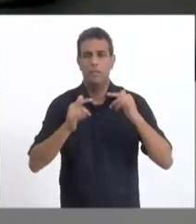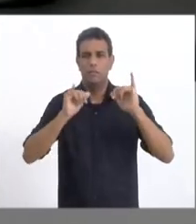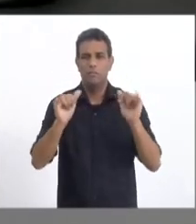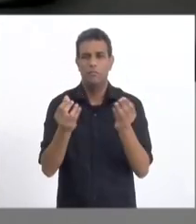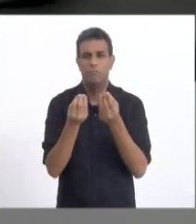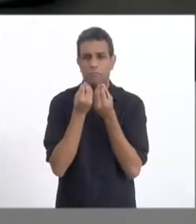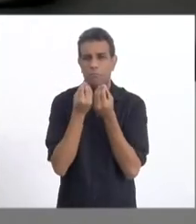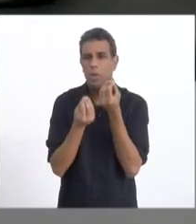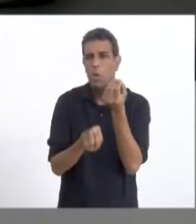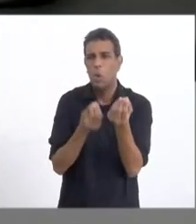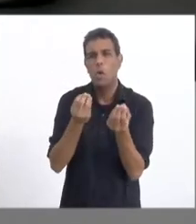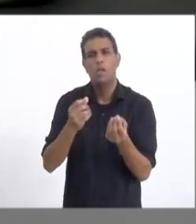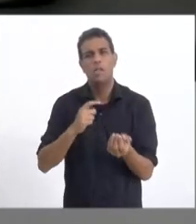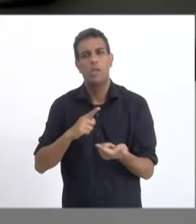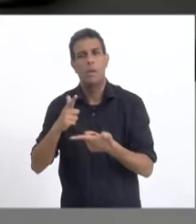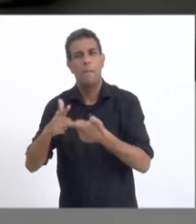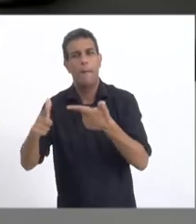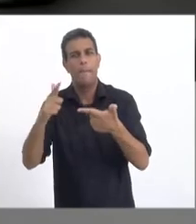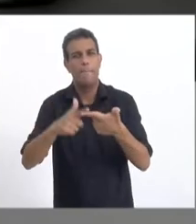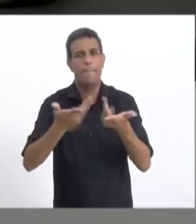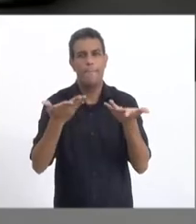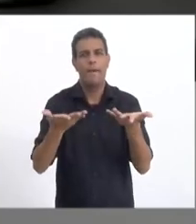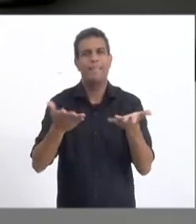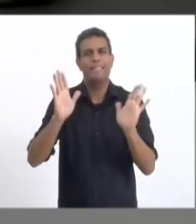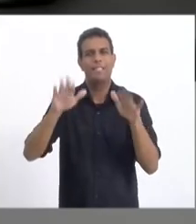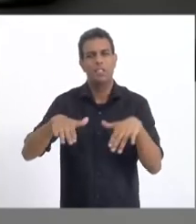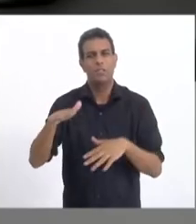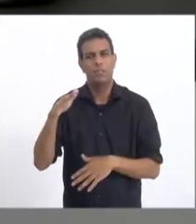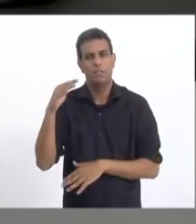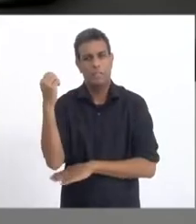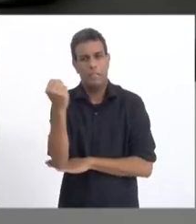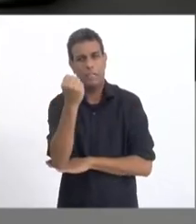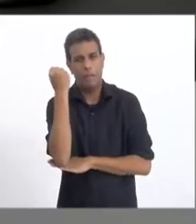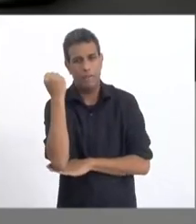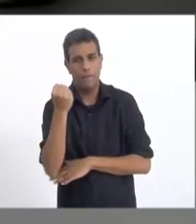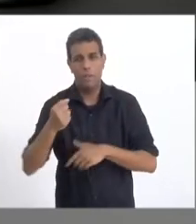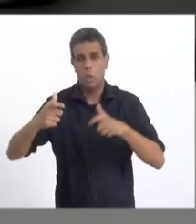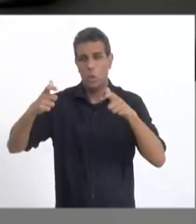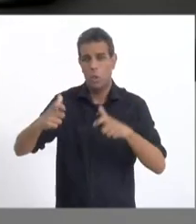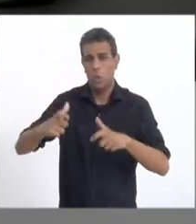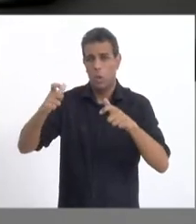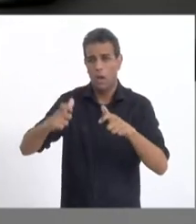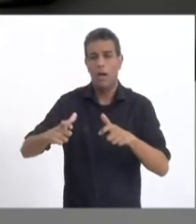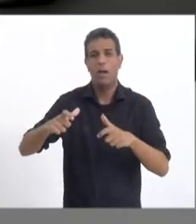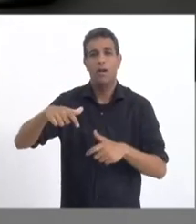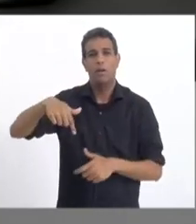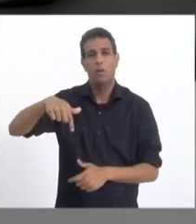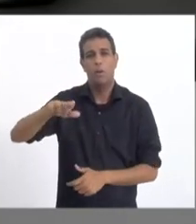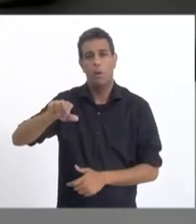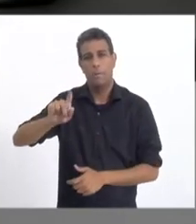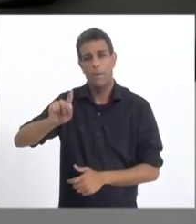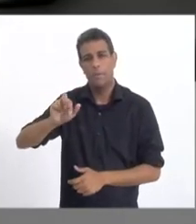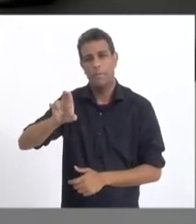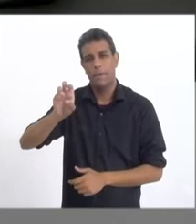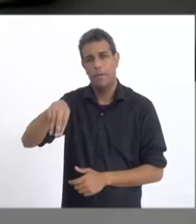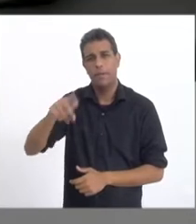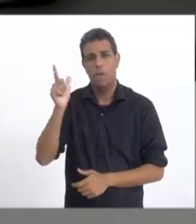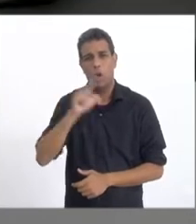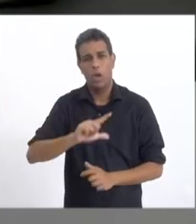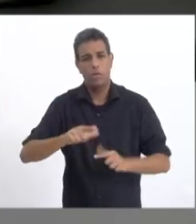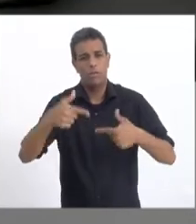ocorrência muito significativa e preocupante no município de Guapimirim, que levantou a necessidade das